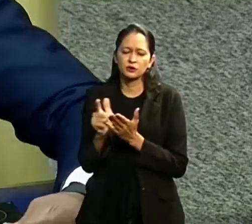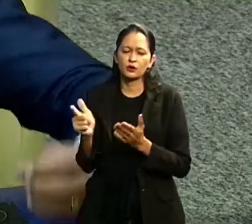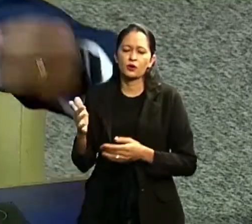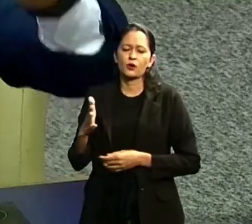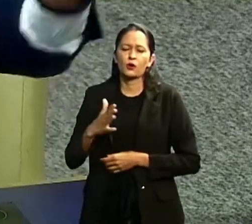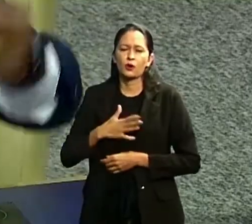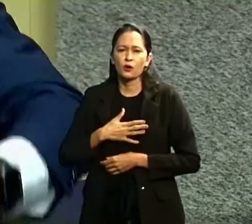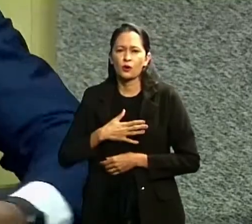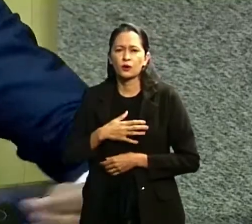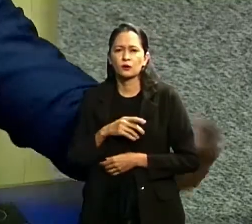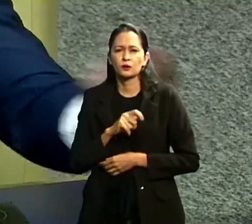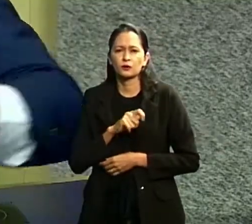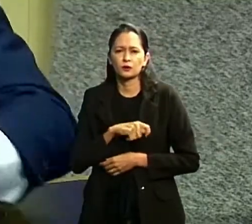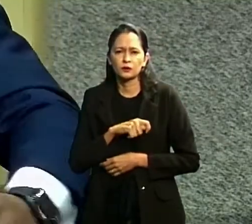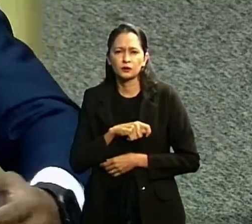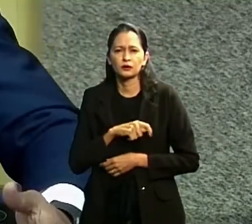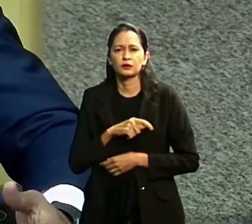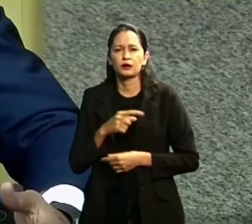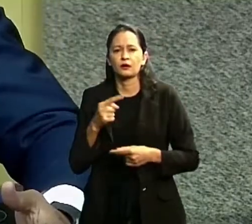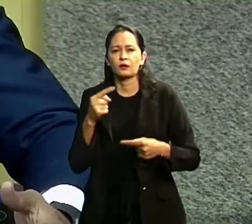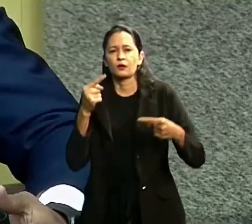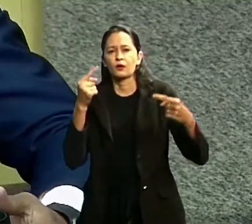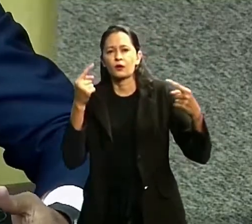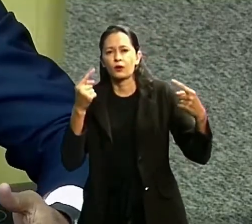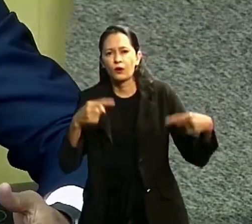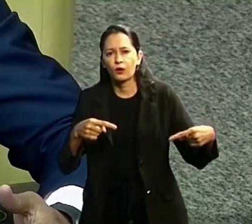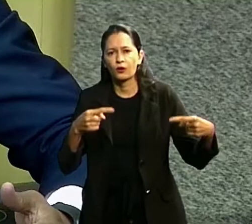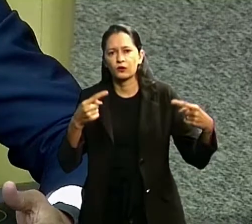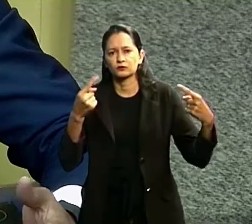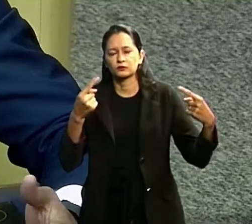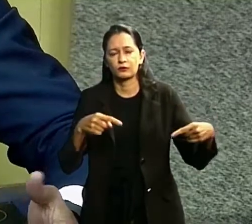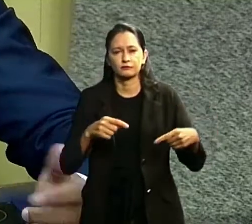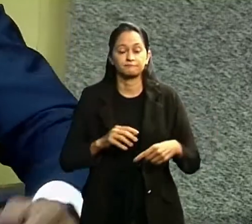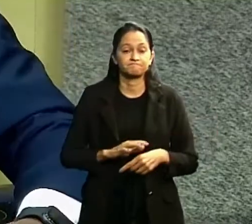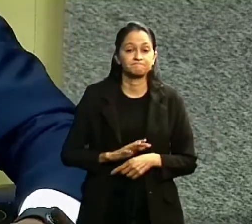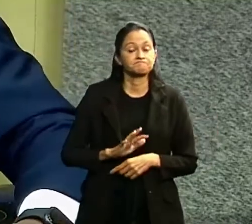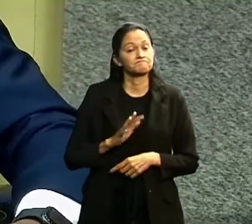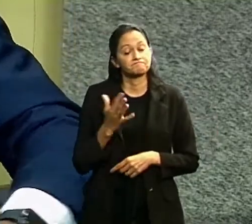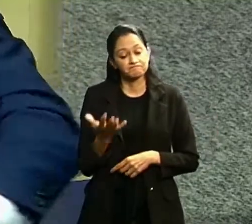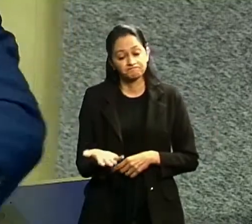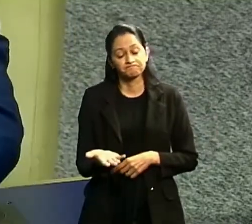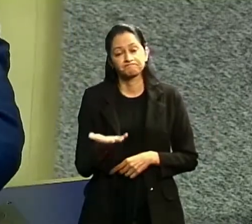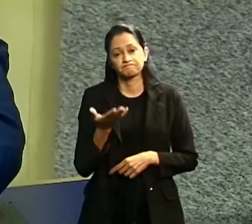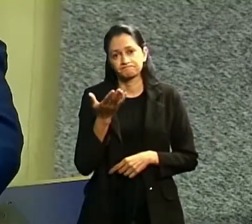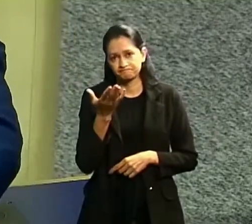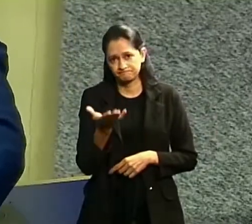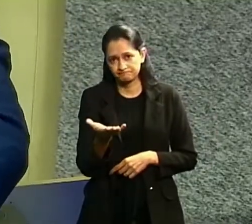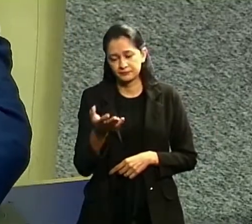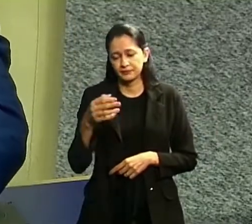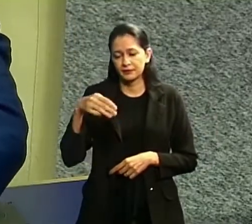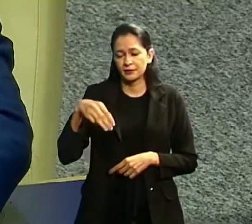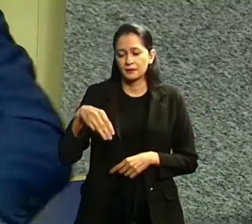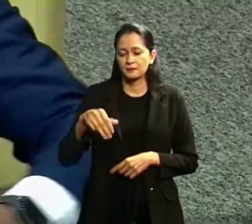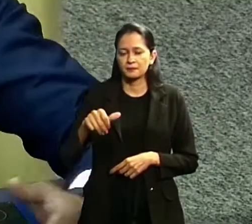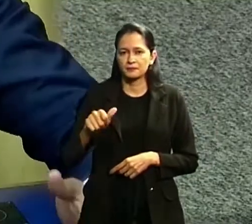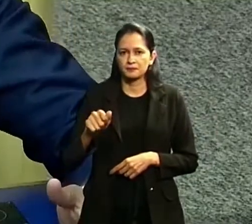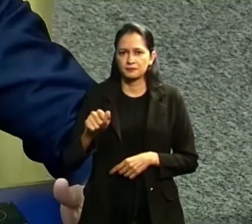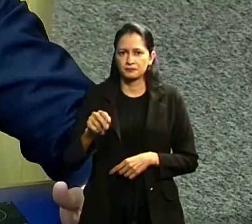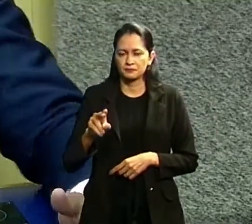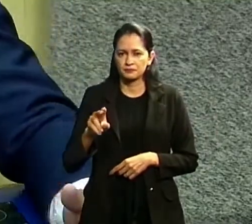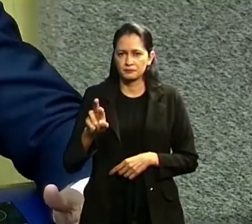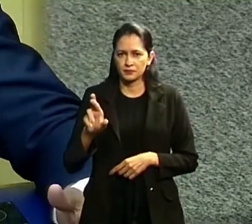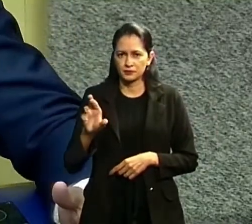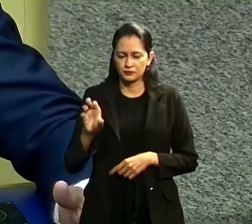gosta de ficar jogando os pares um contra o outro. Então, vereador Mauro Rubem, o